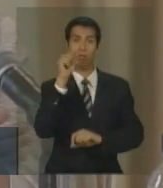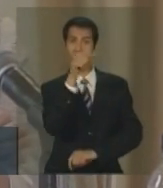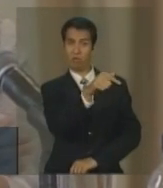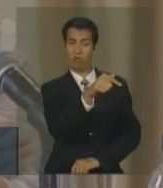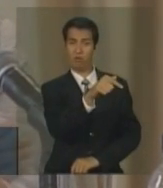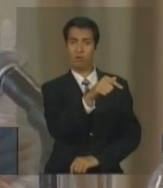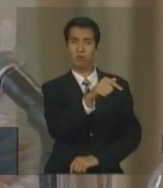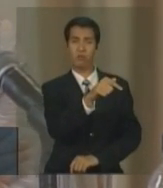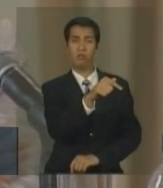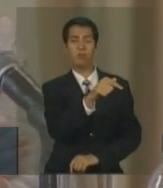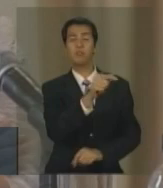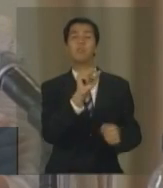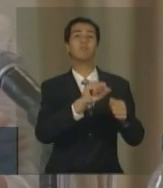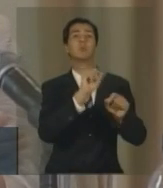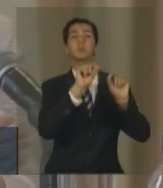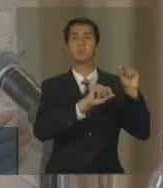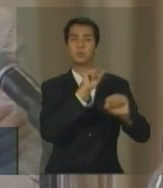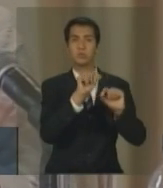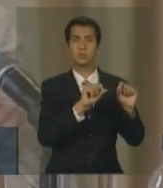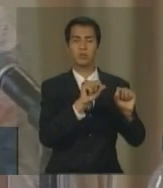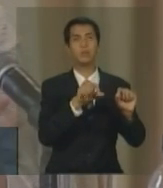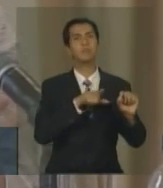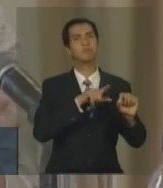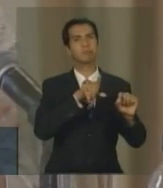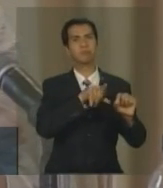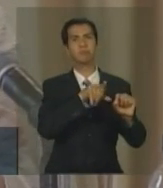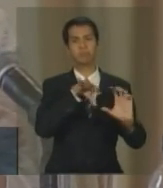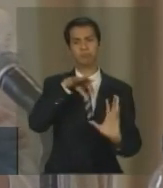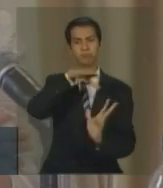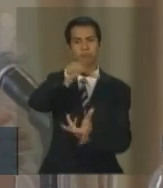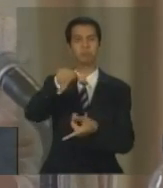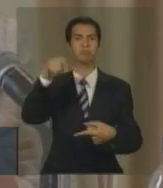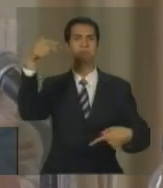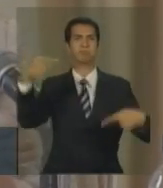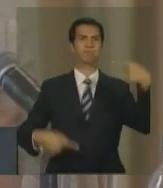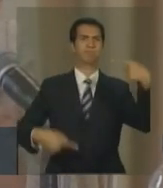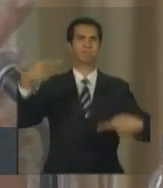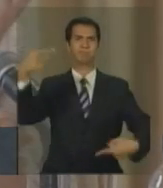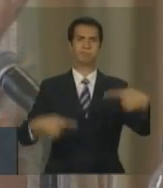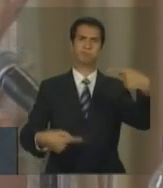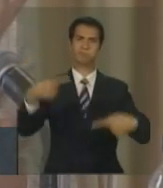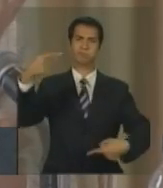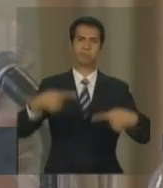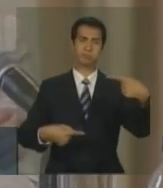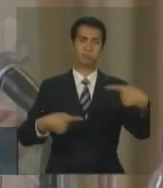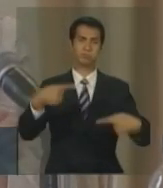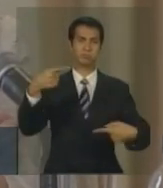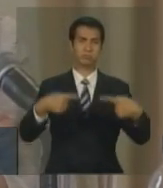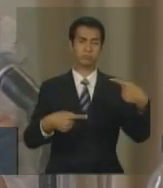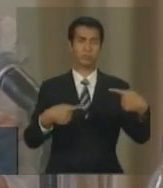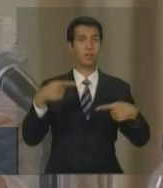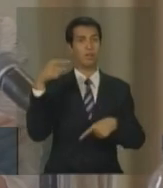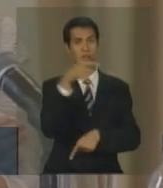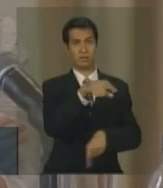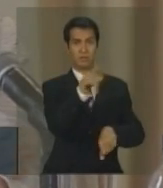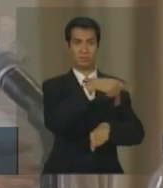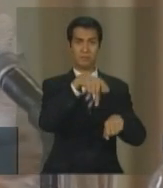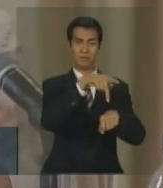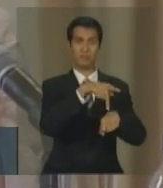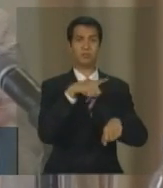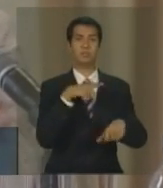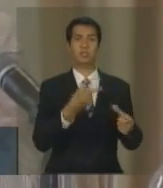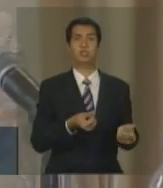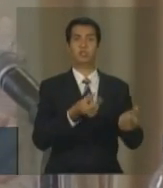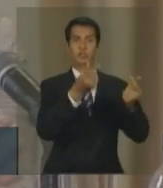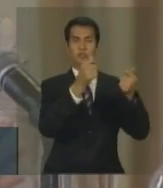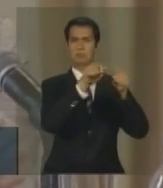ele cria uma competitividade para as economias desses países que expandiram suas moedas e